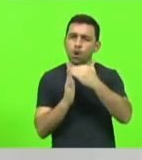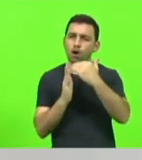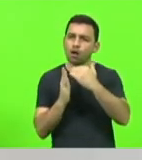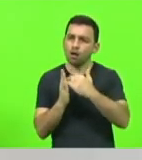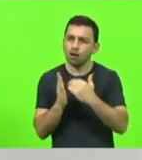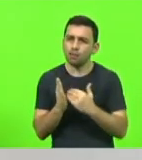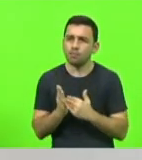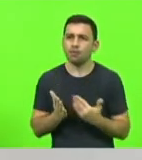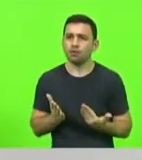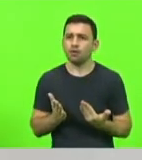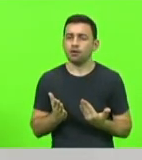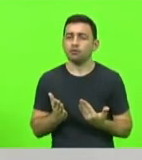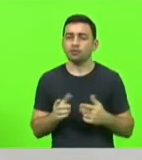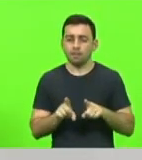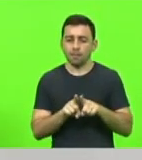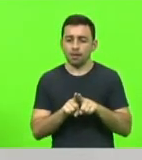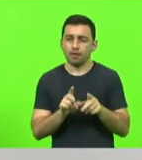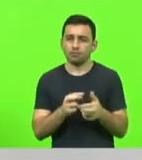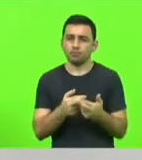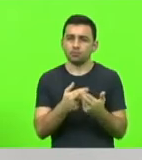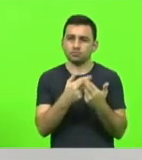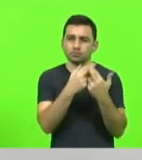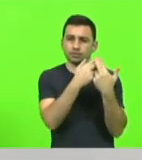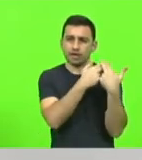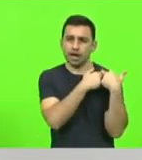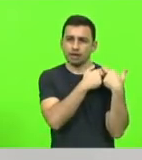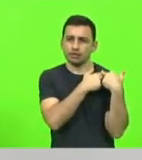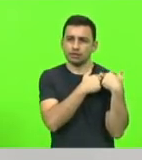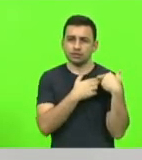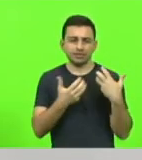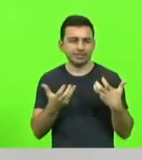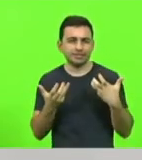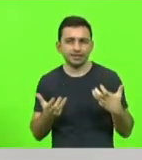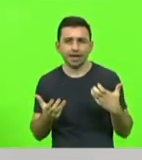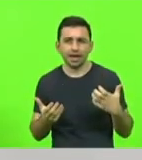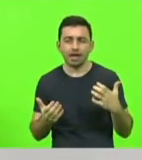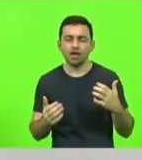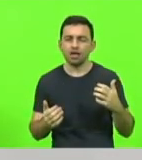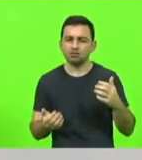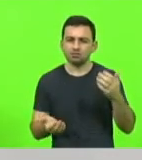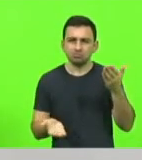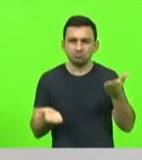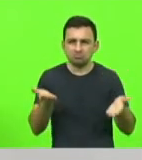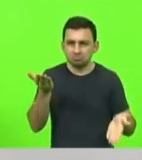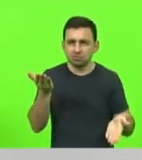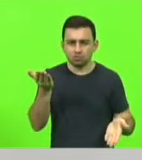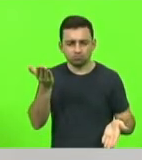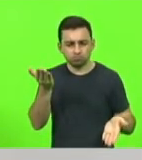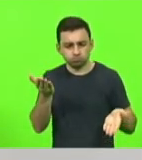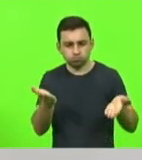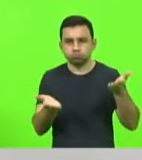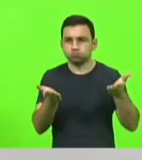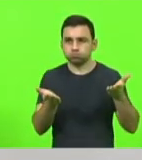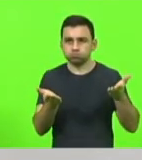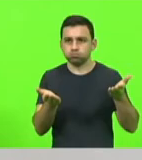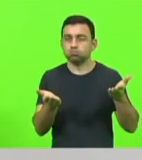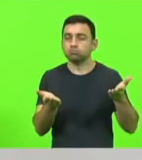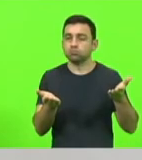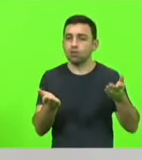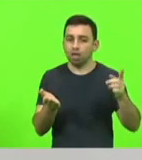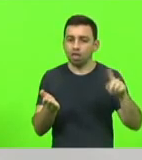o compromisso de diminuir essa diferença. Ou seja, pelo